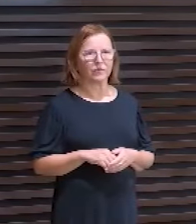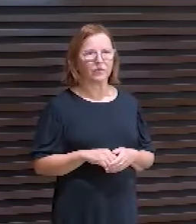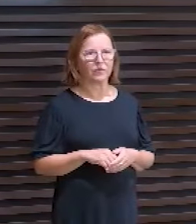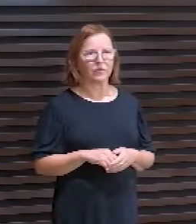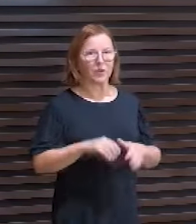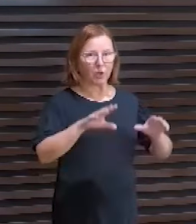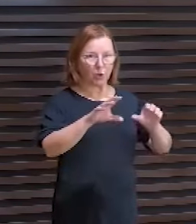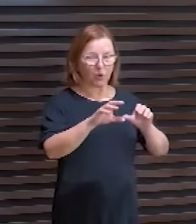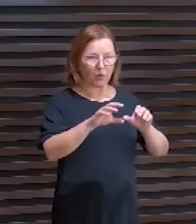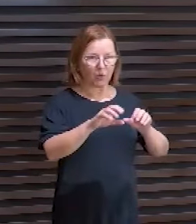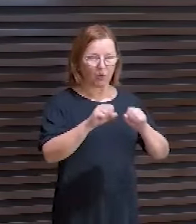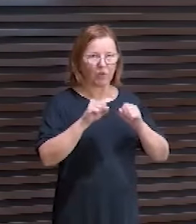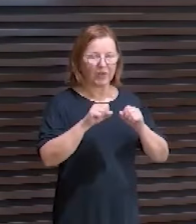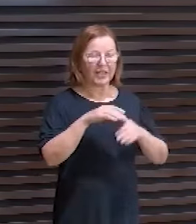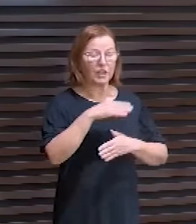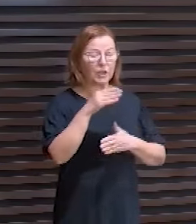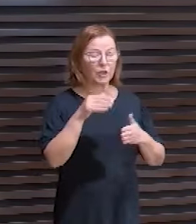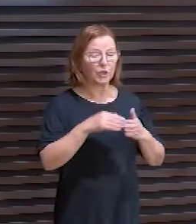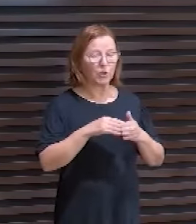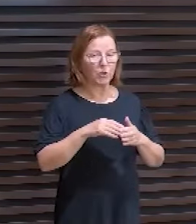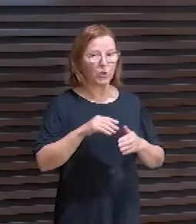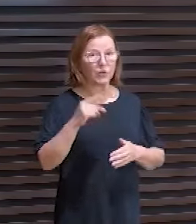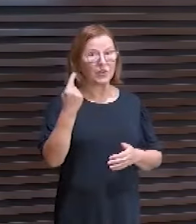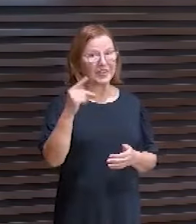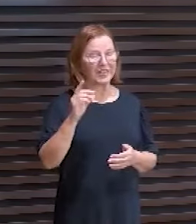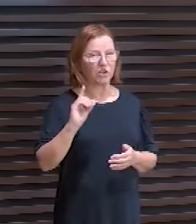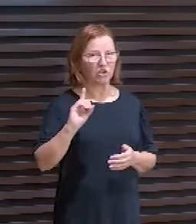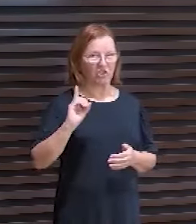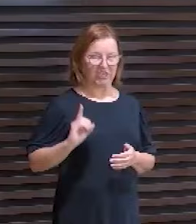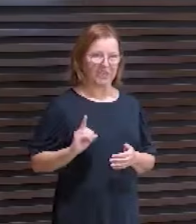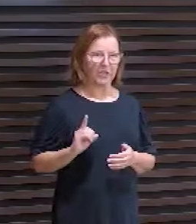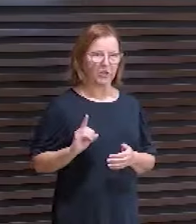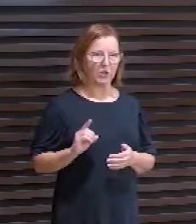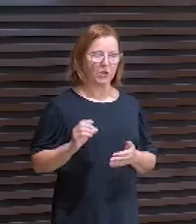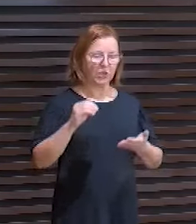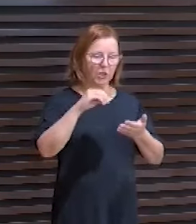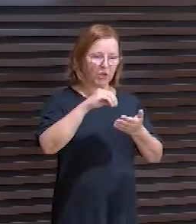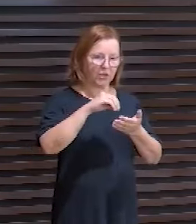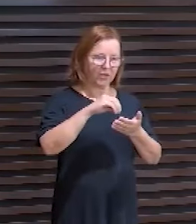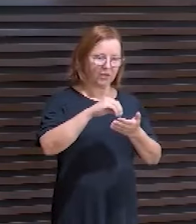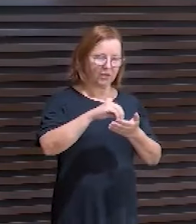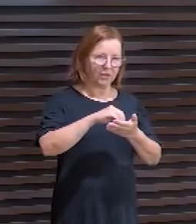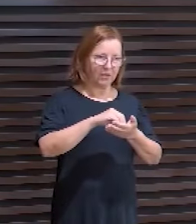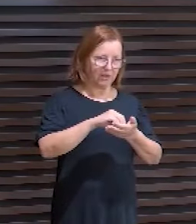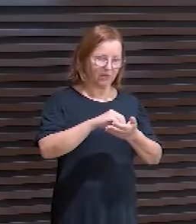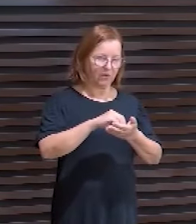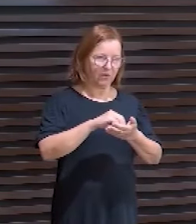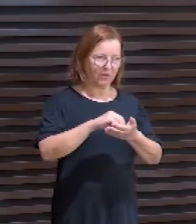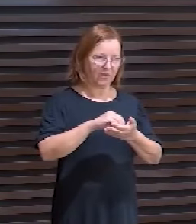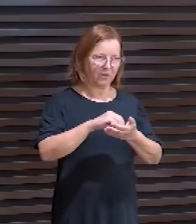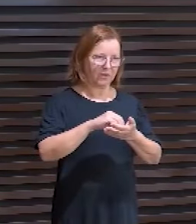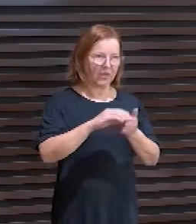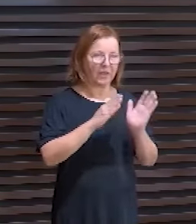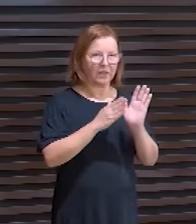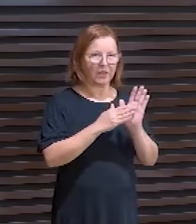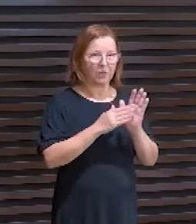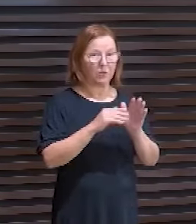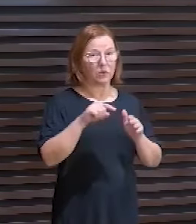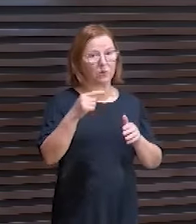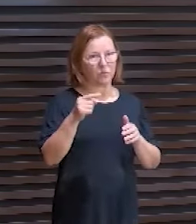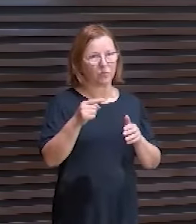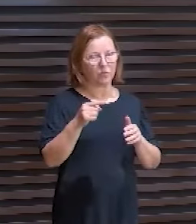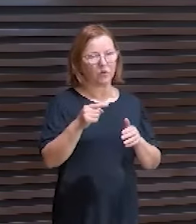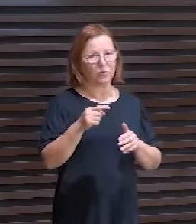e colocar na mão do outro para que haja perdão no relacionamento enquanto